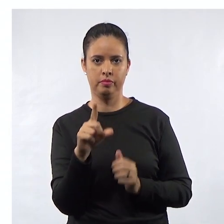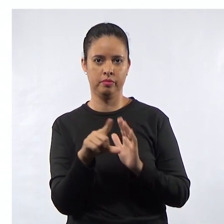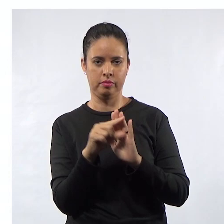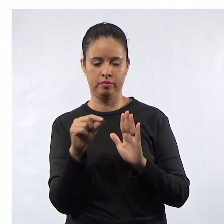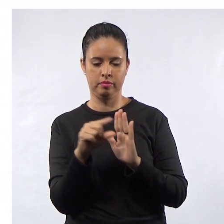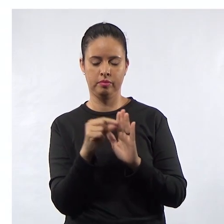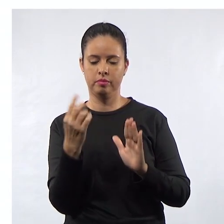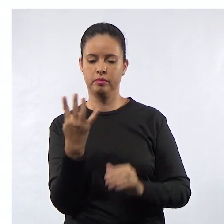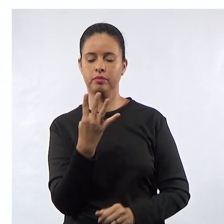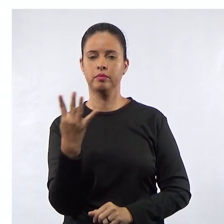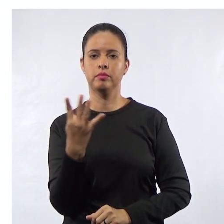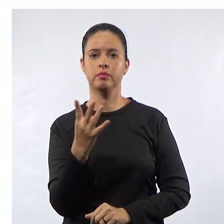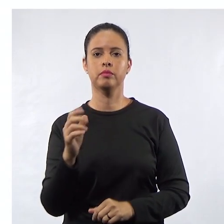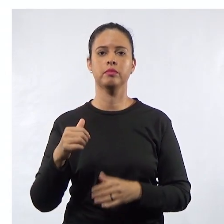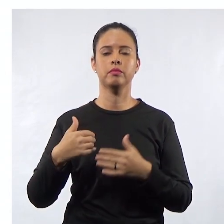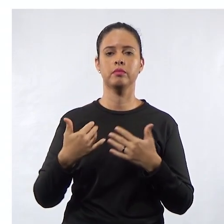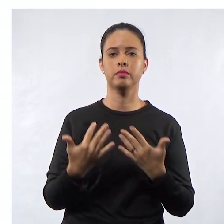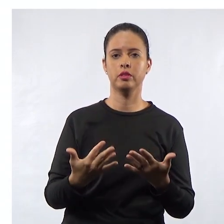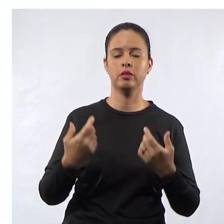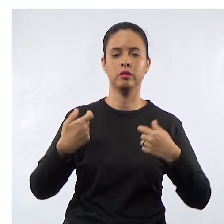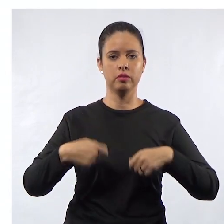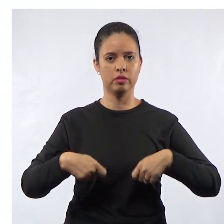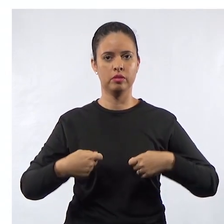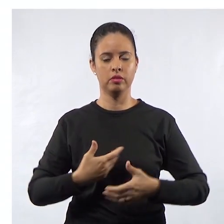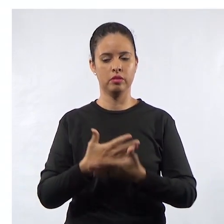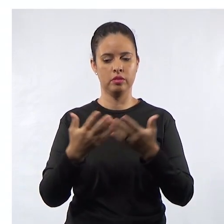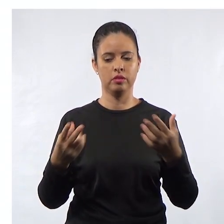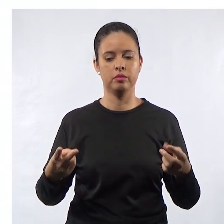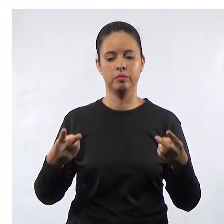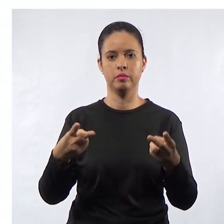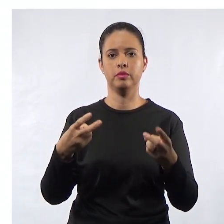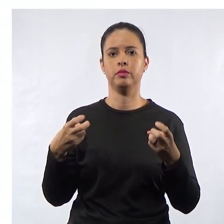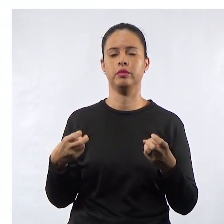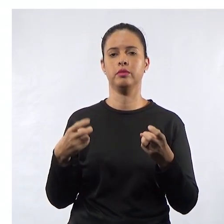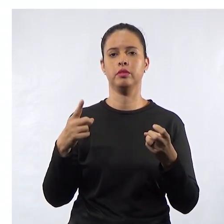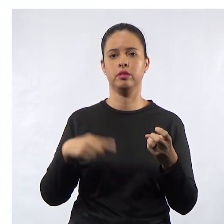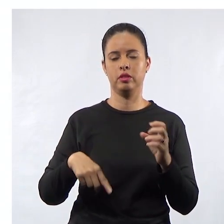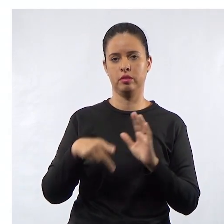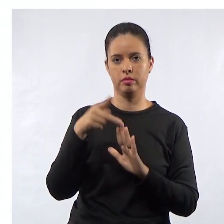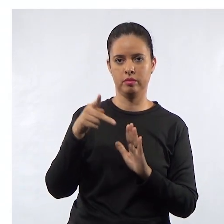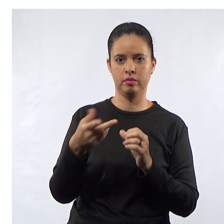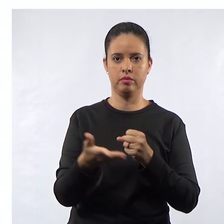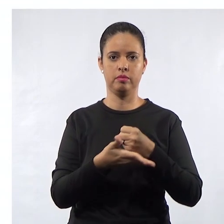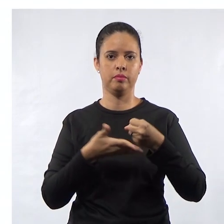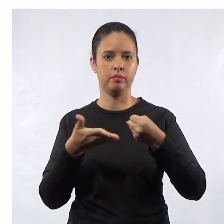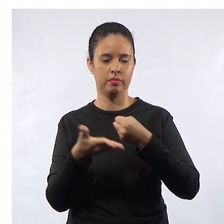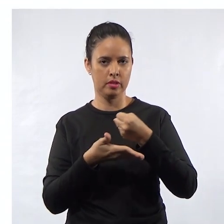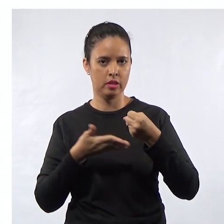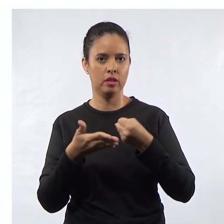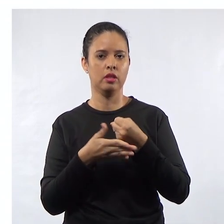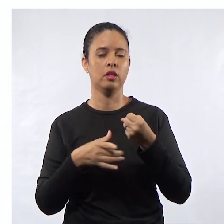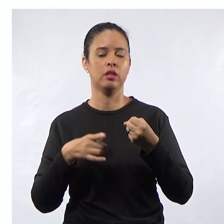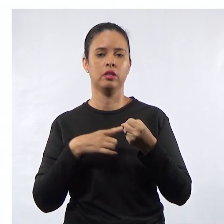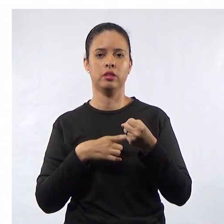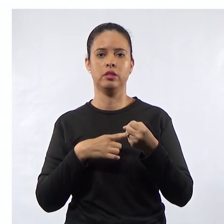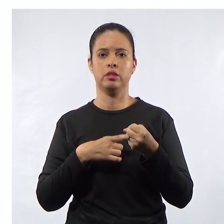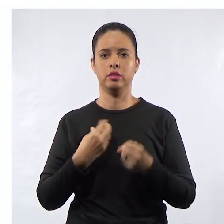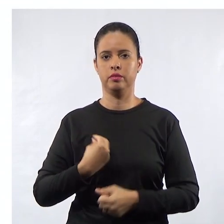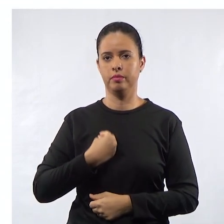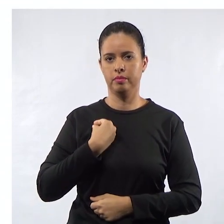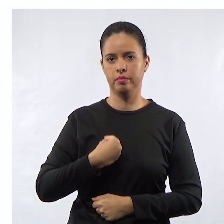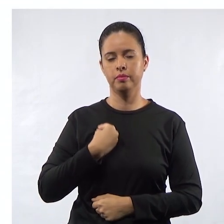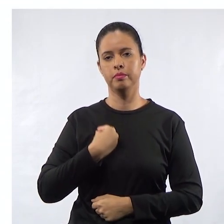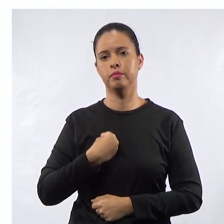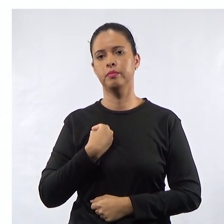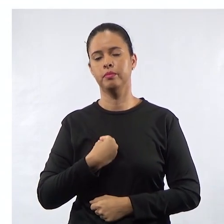4º, que a gente acabou de observar. Então, eu preciso que vocês percebam que é um princípio básico que vai